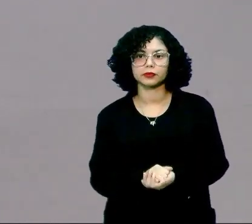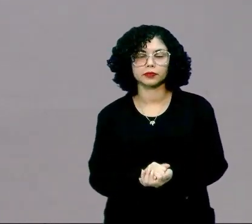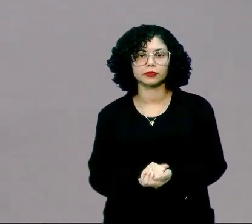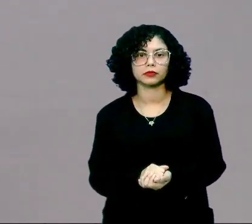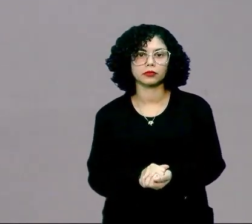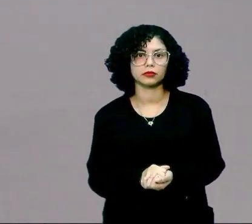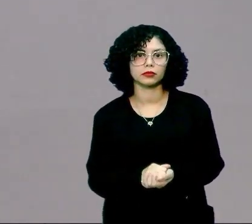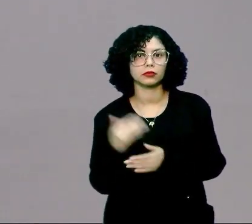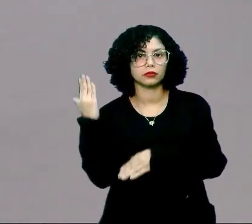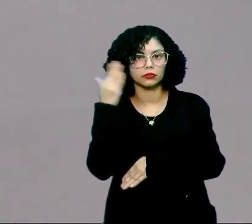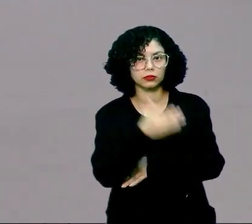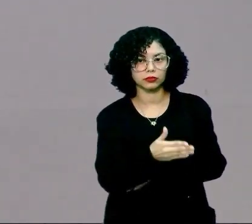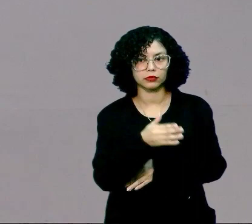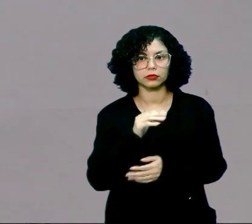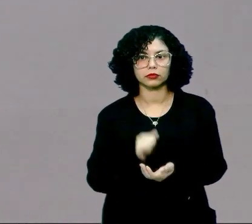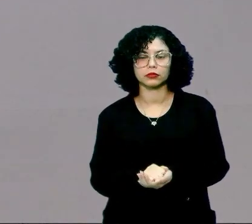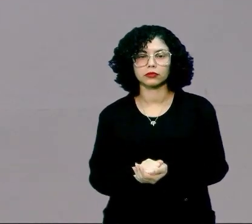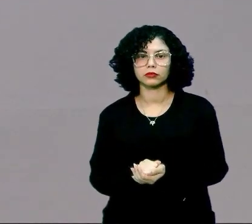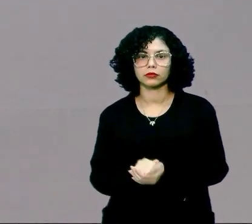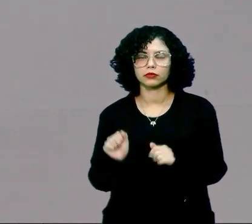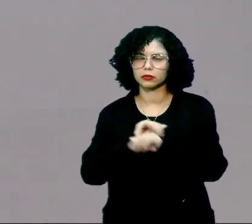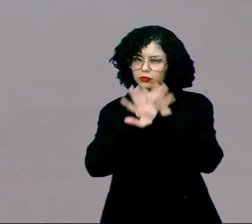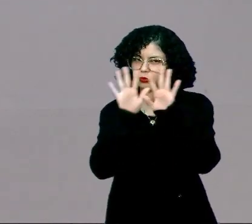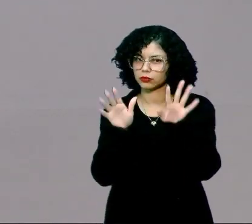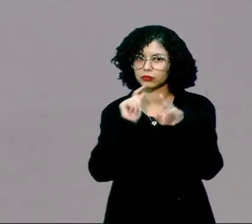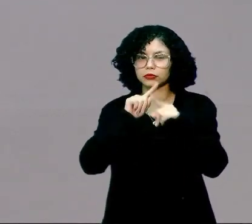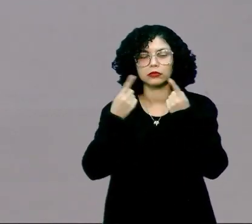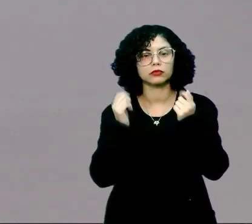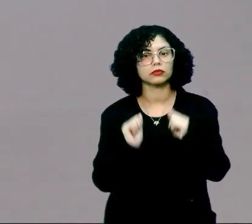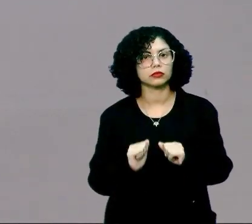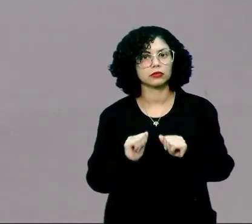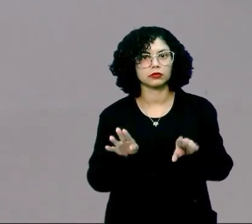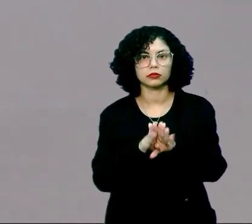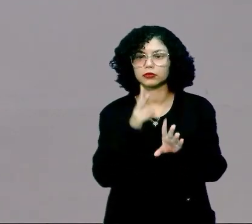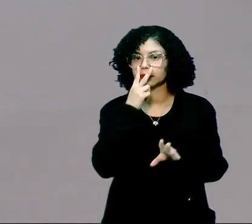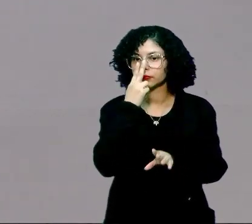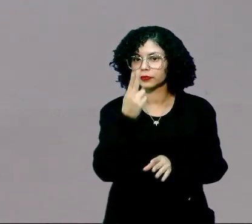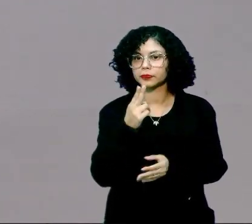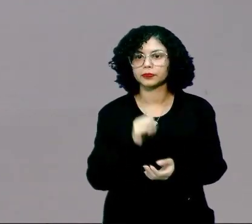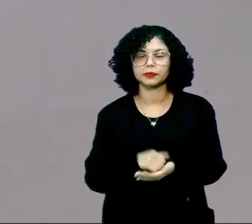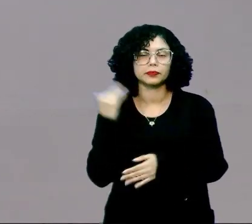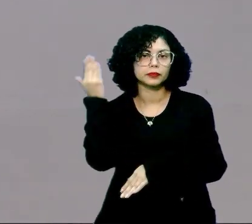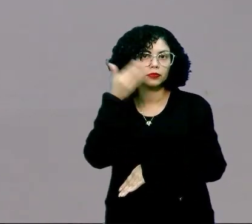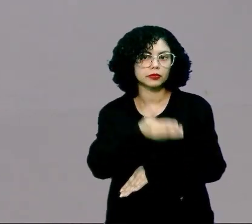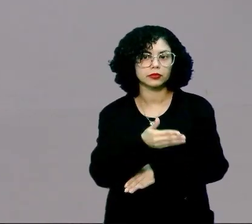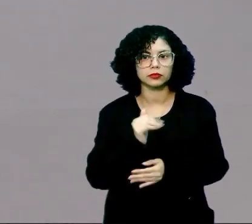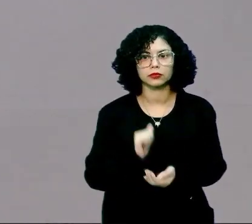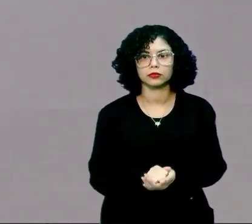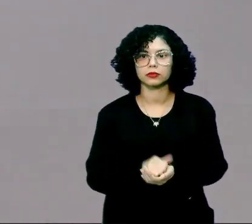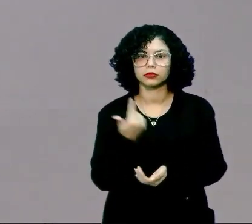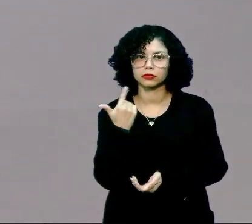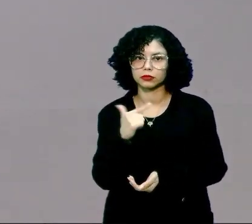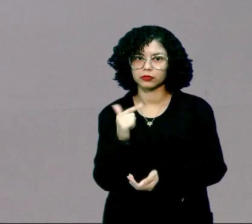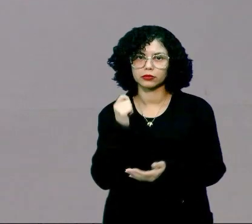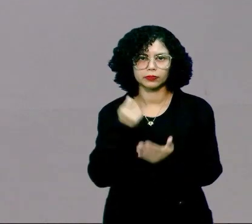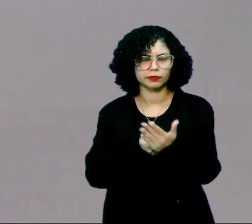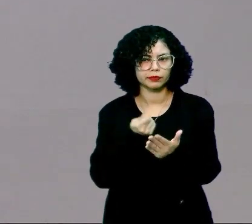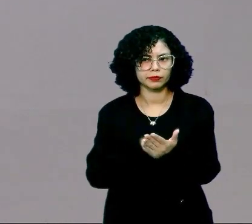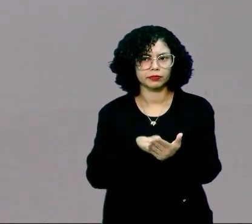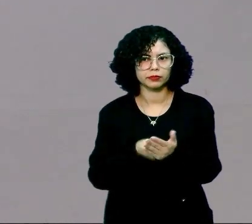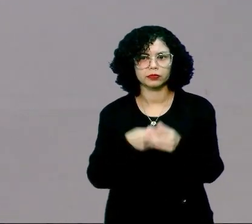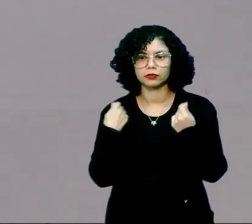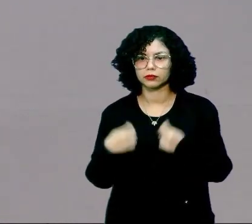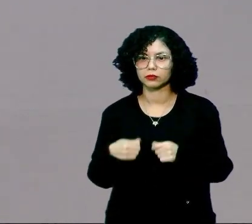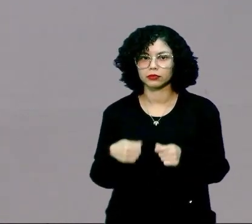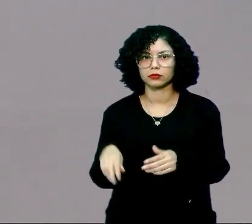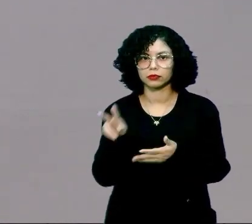mais indireta, mais implícita, mas pode ser que ela apareça de uma forma mais direta, que não exige